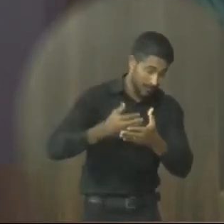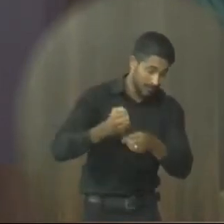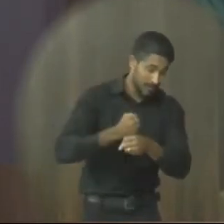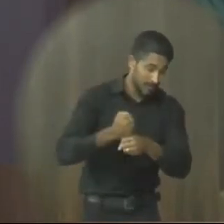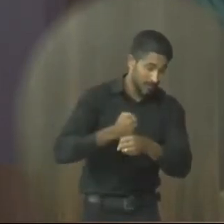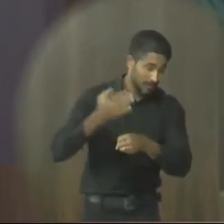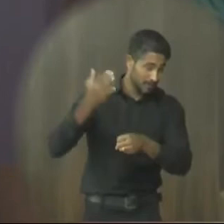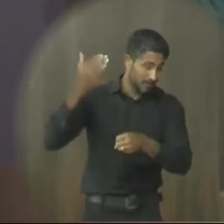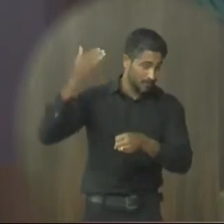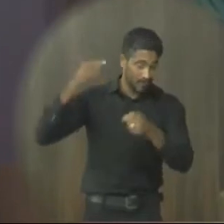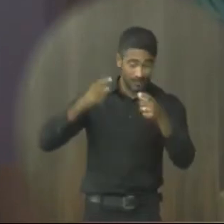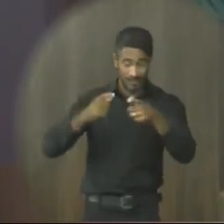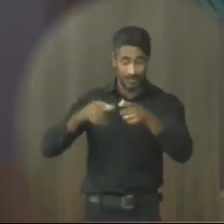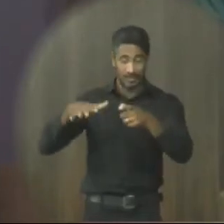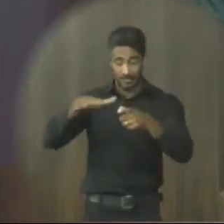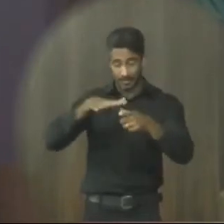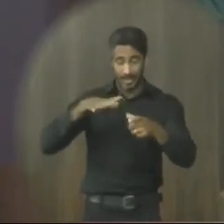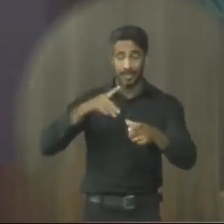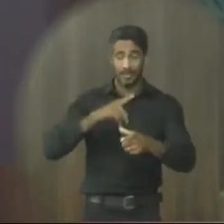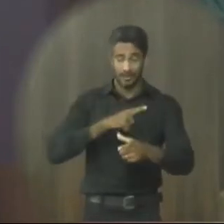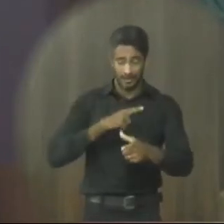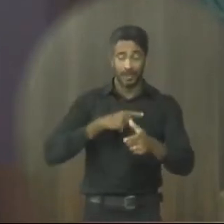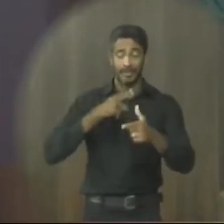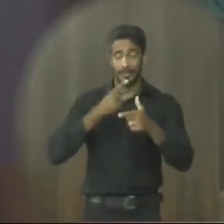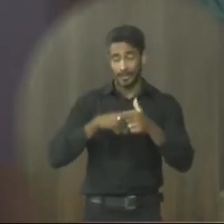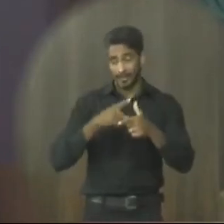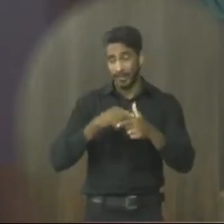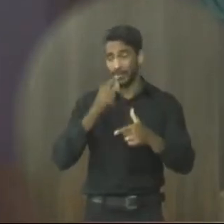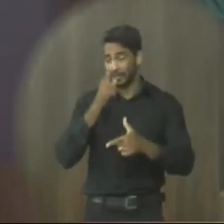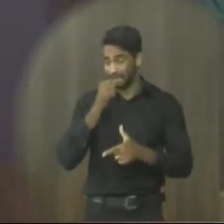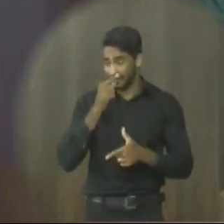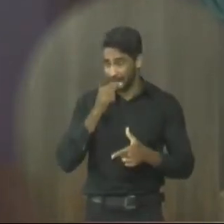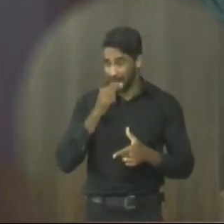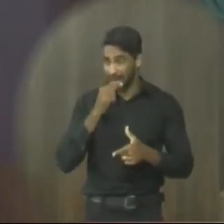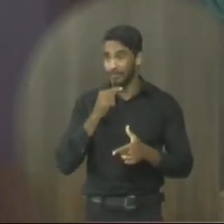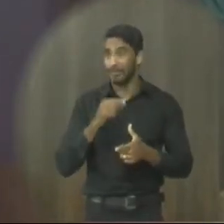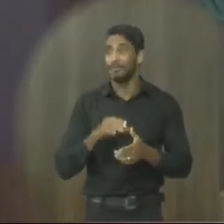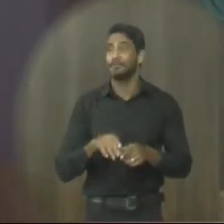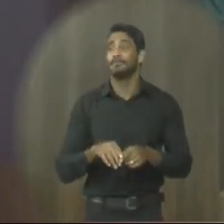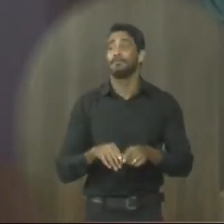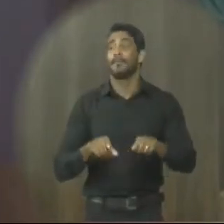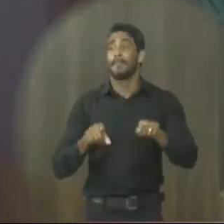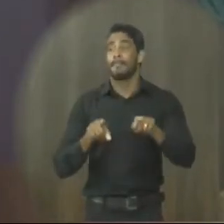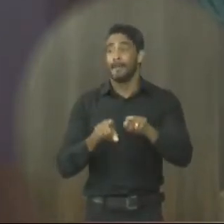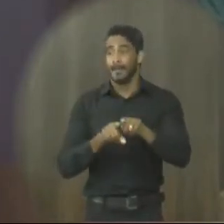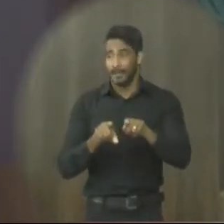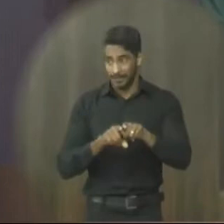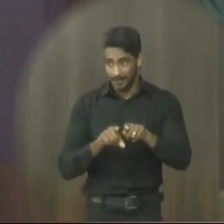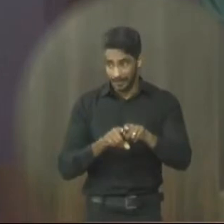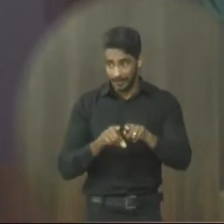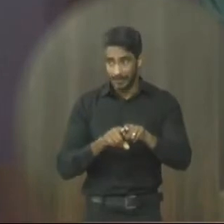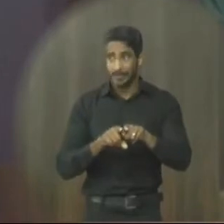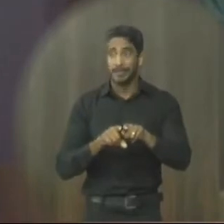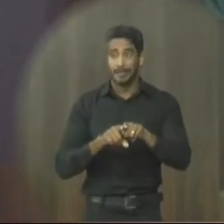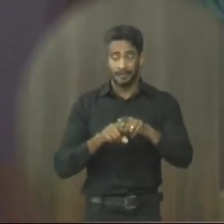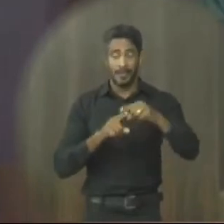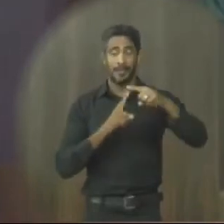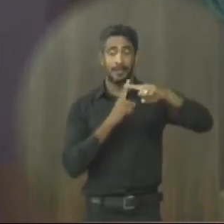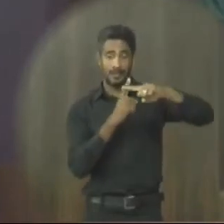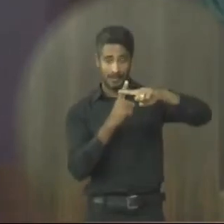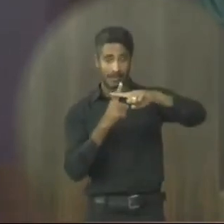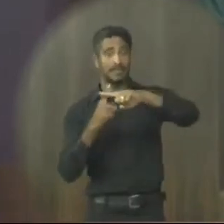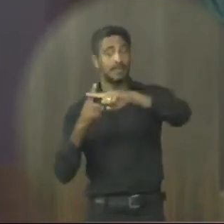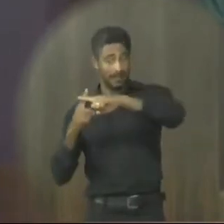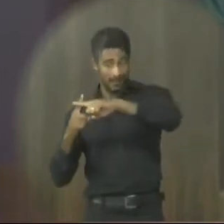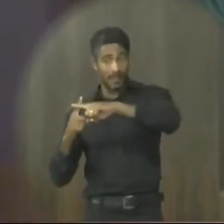do loteamento lá, existe essa situação da água. Situação que nós tivemos até no cemitério esse ano, né? Esse ano nós tivemos